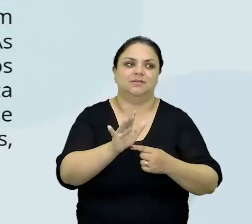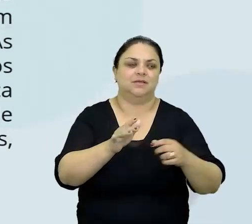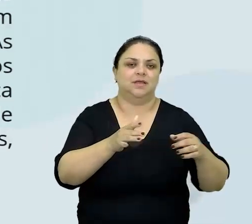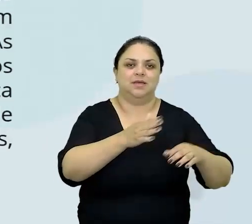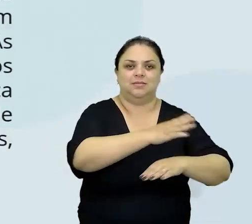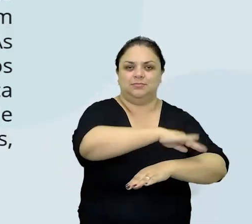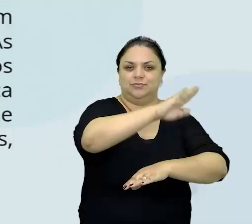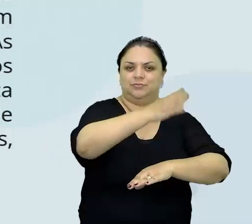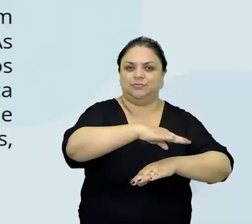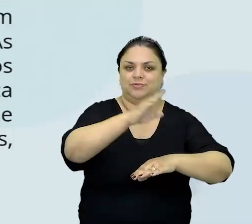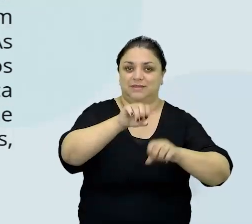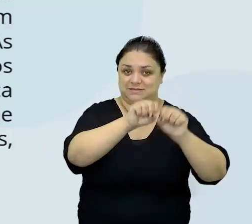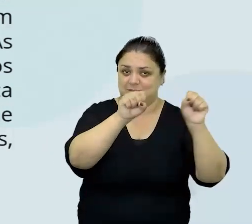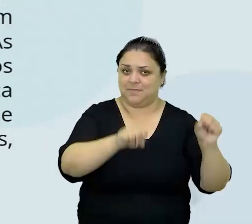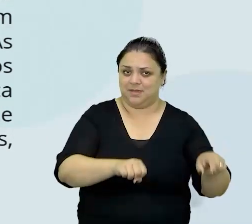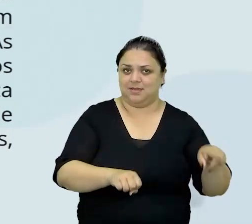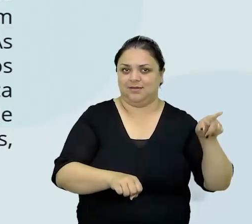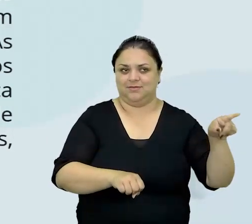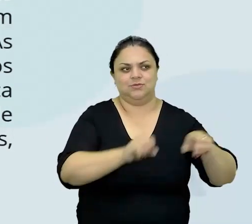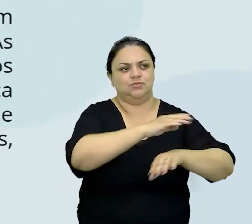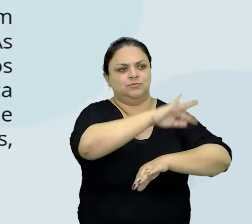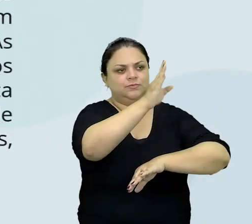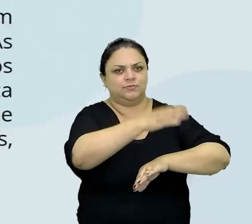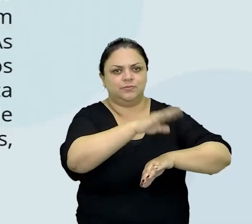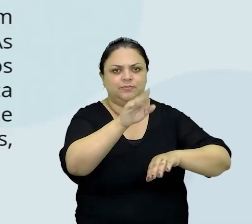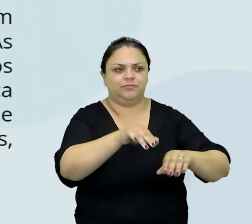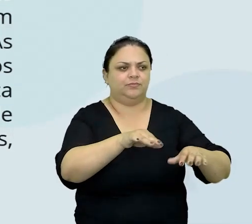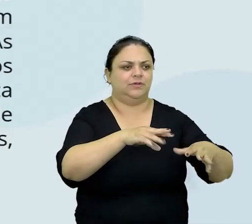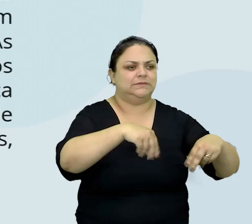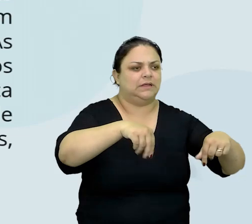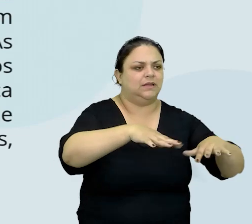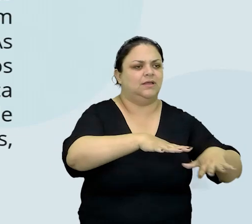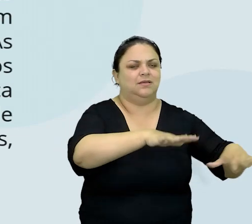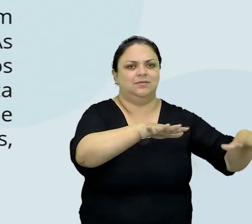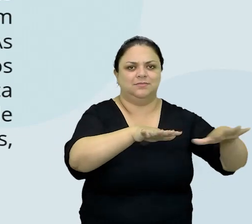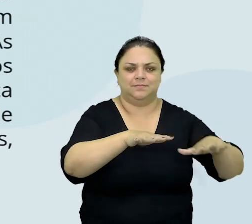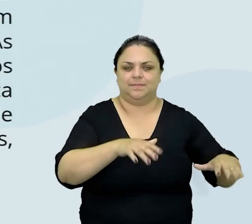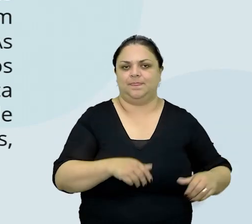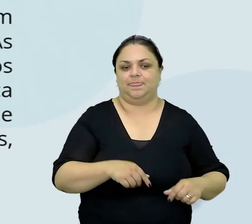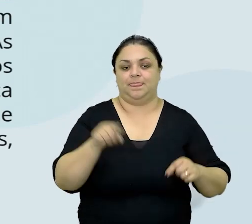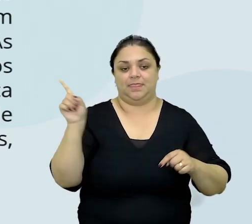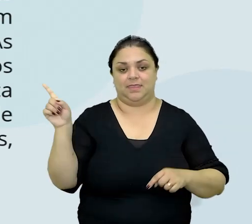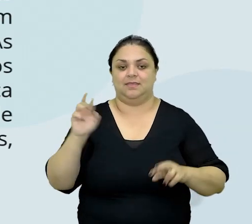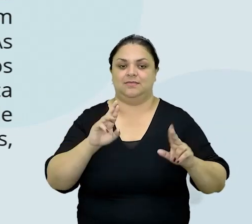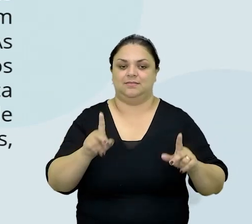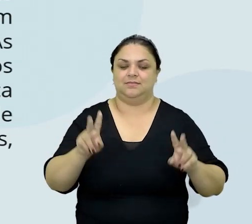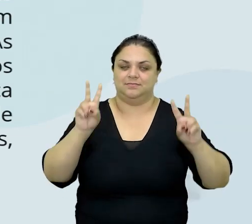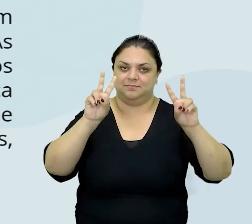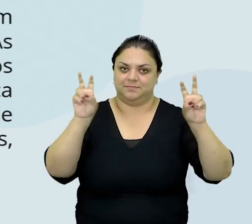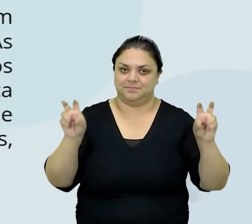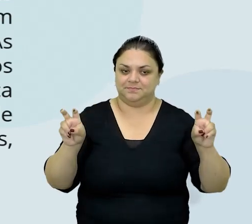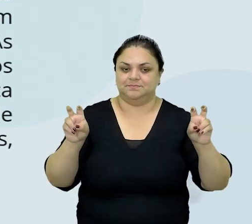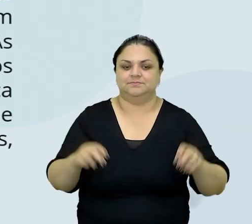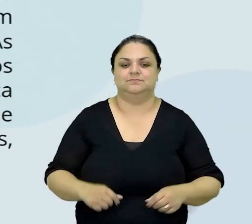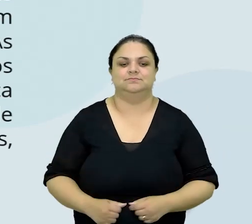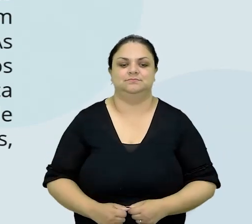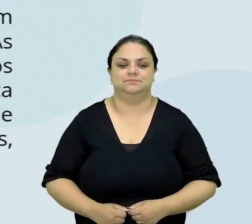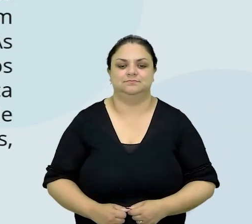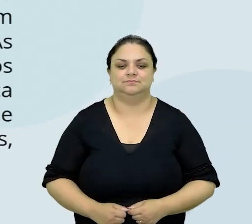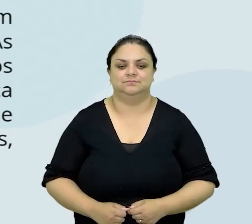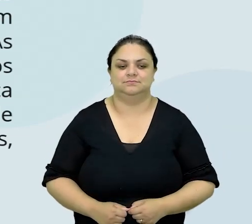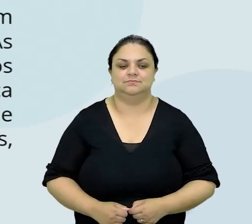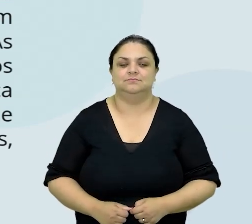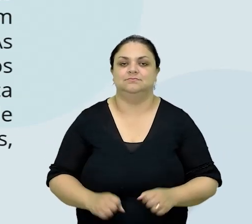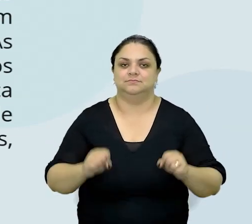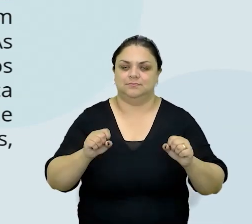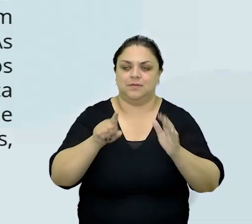topografia dos terrenos. As informações apresentadas nos mapas de cartografia temática podem ser